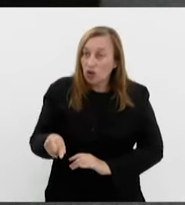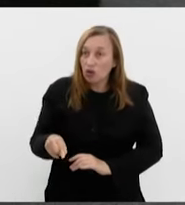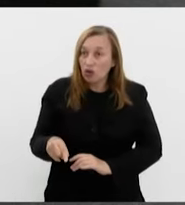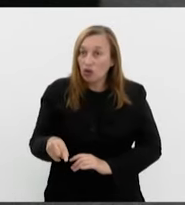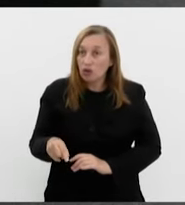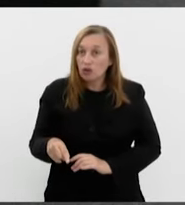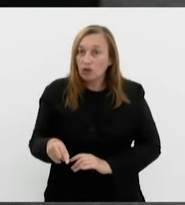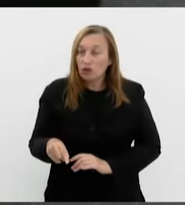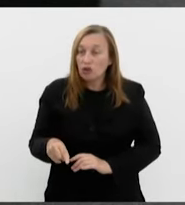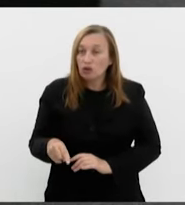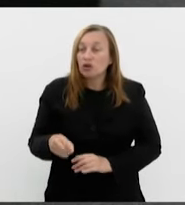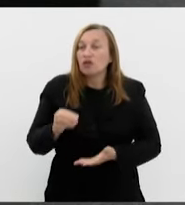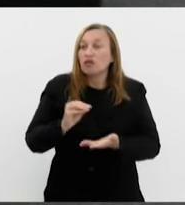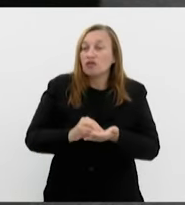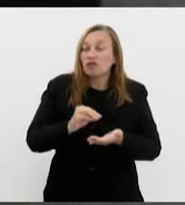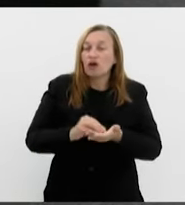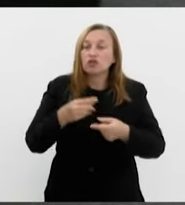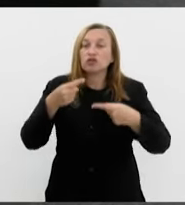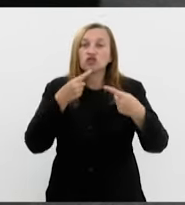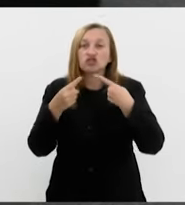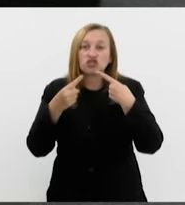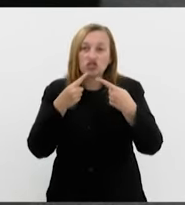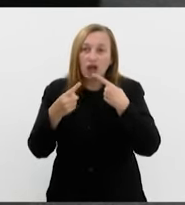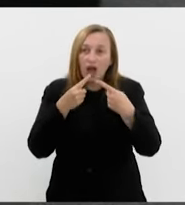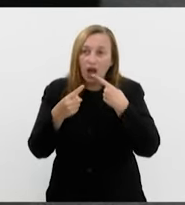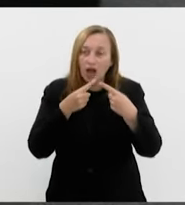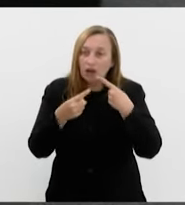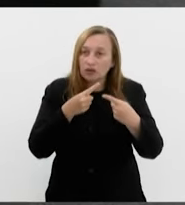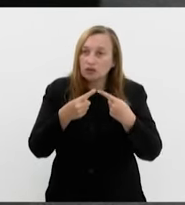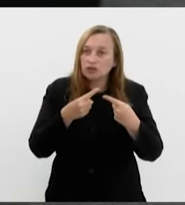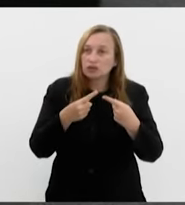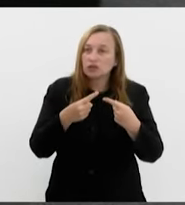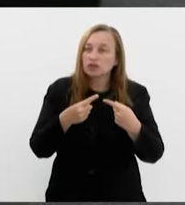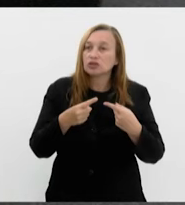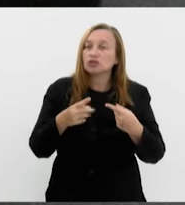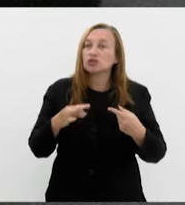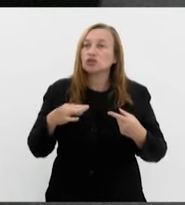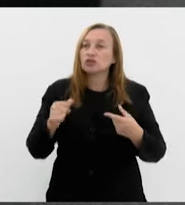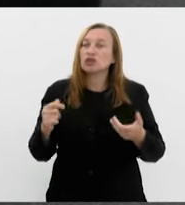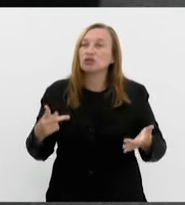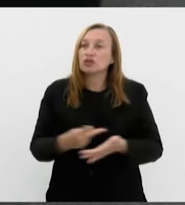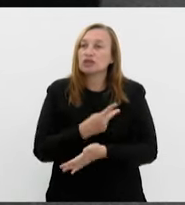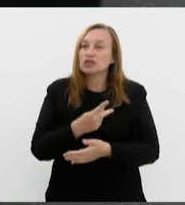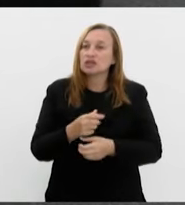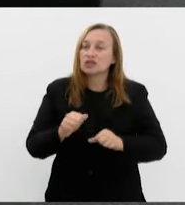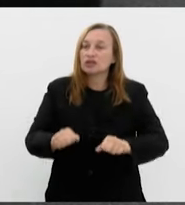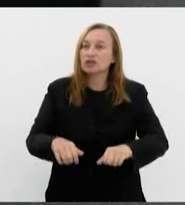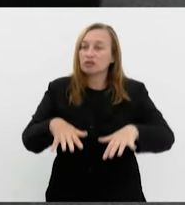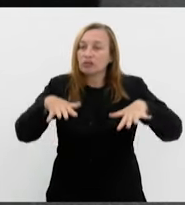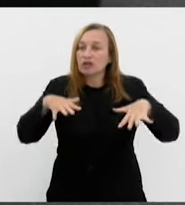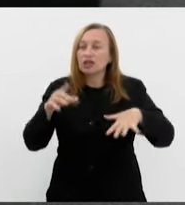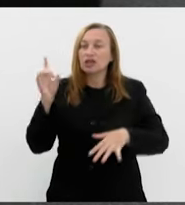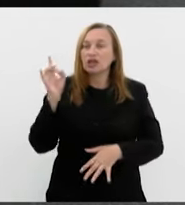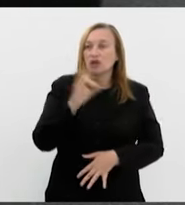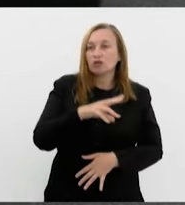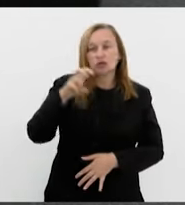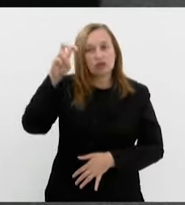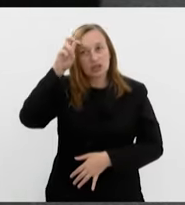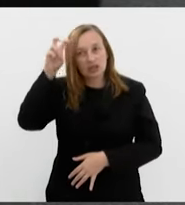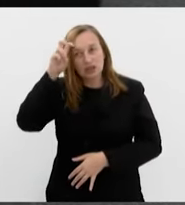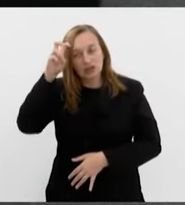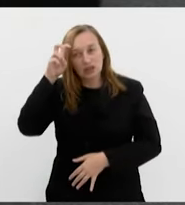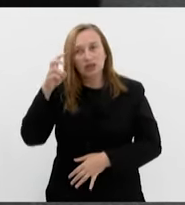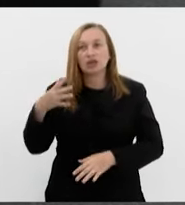da falta de diálogo, fruto das falas que ocorreram no plenário da última quinta-feira, nós entramos